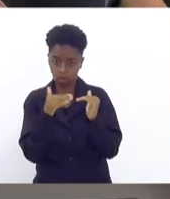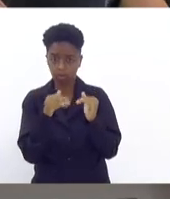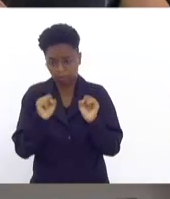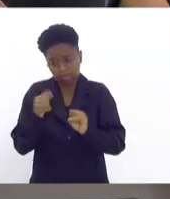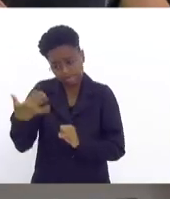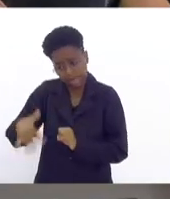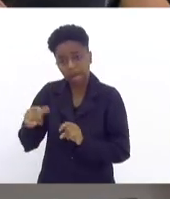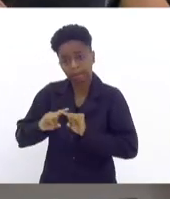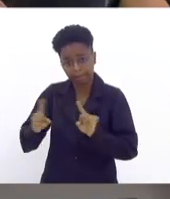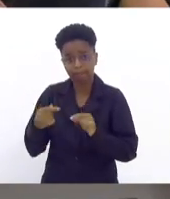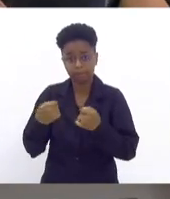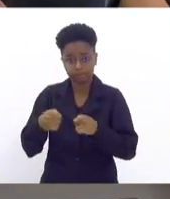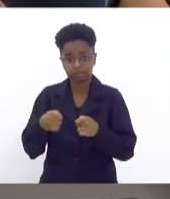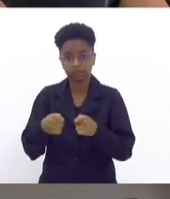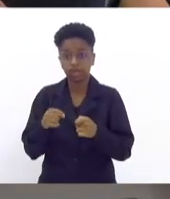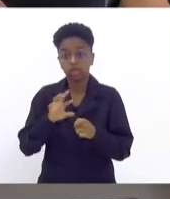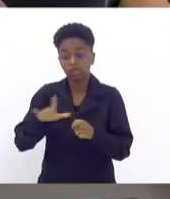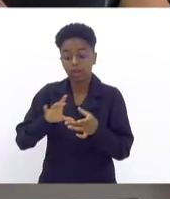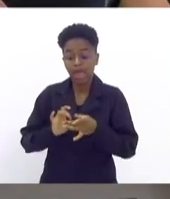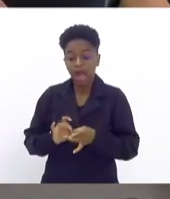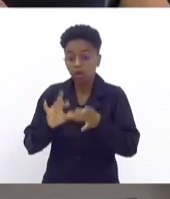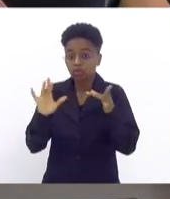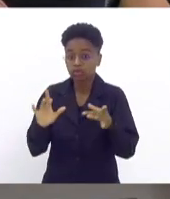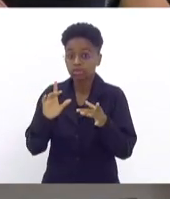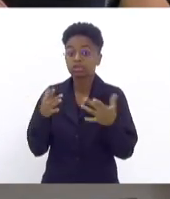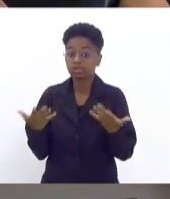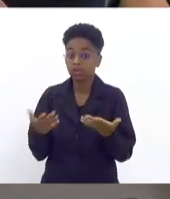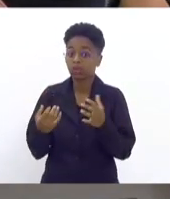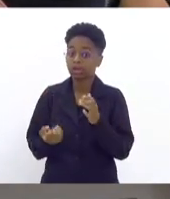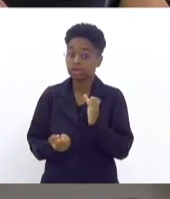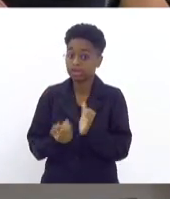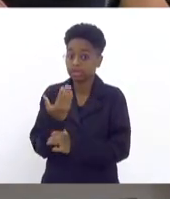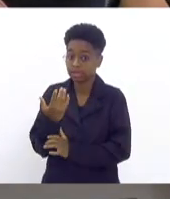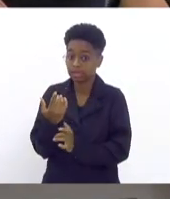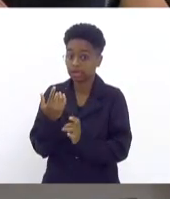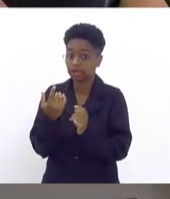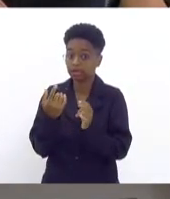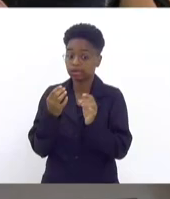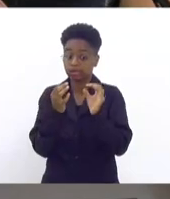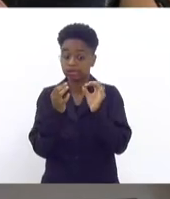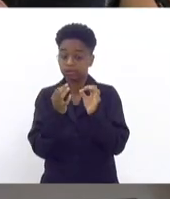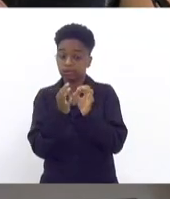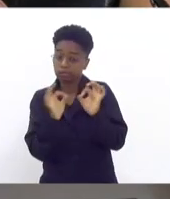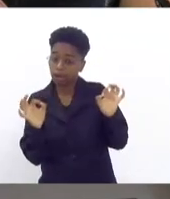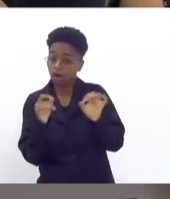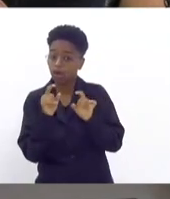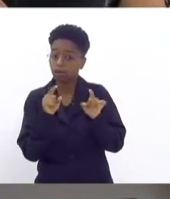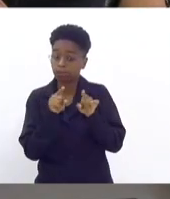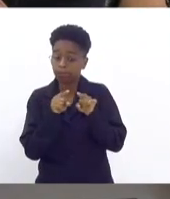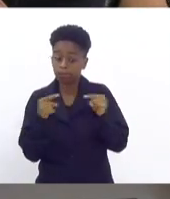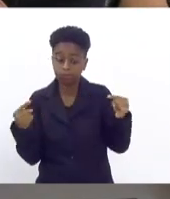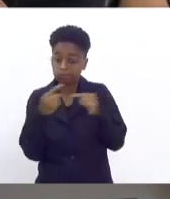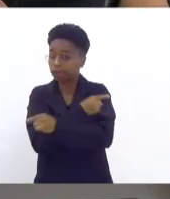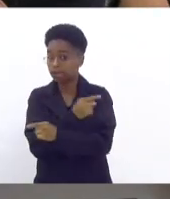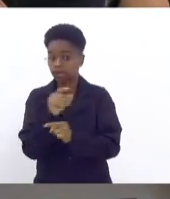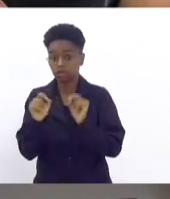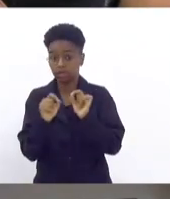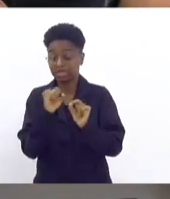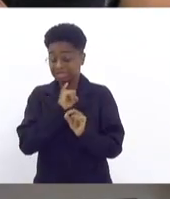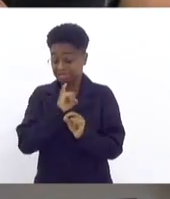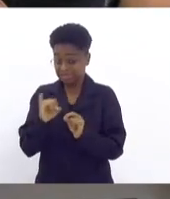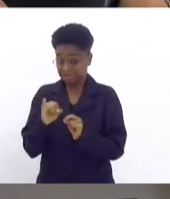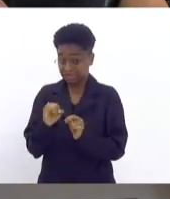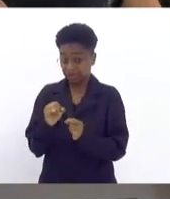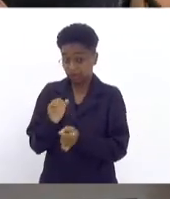autorizativo. Então, a gente está criando um paradigma aqui na CCJ, que é o seguinte, quando se tratar de